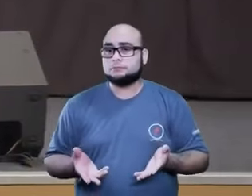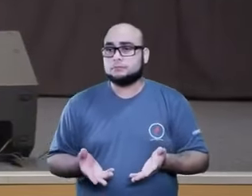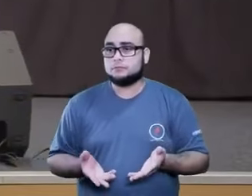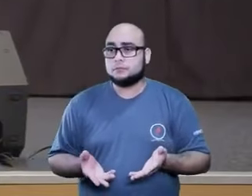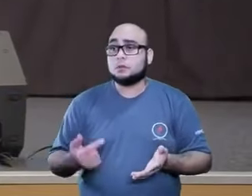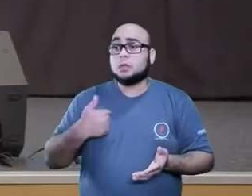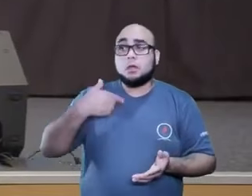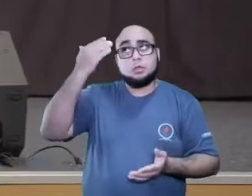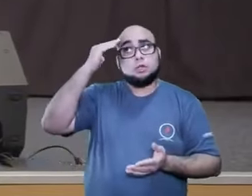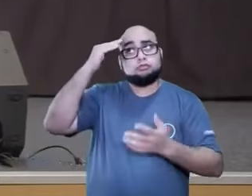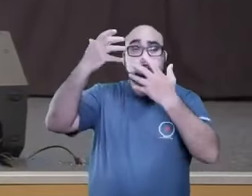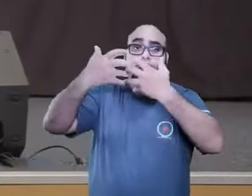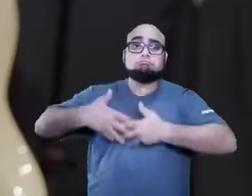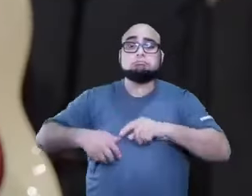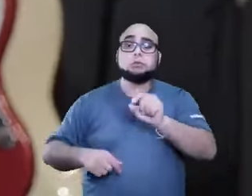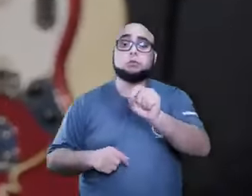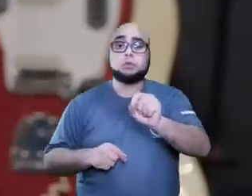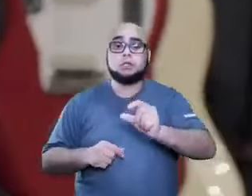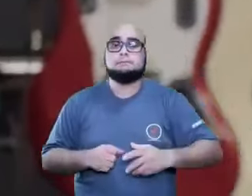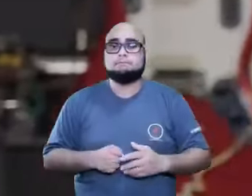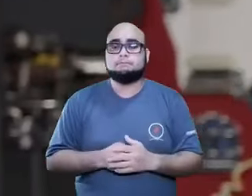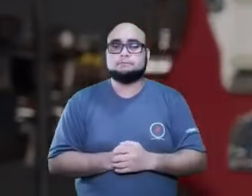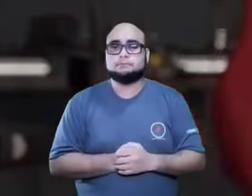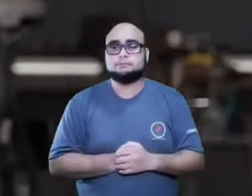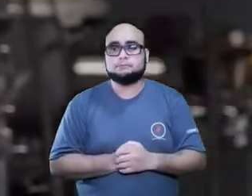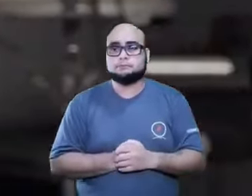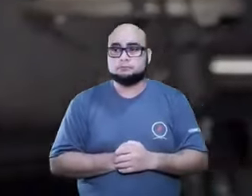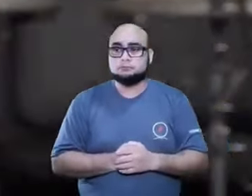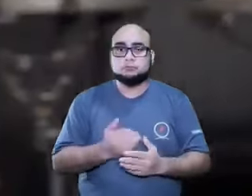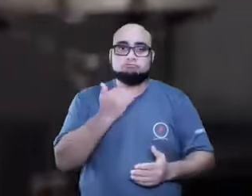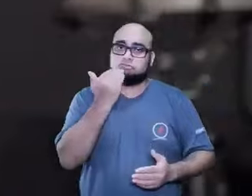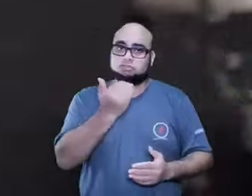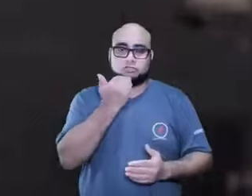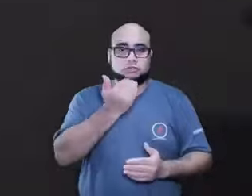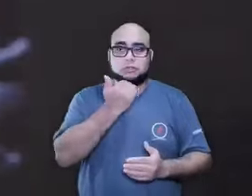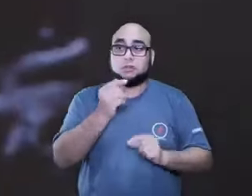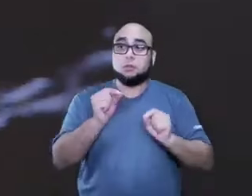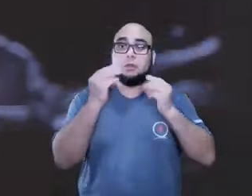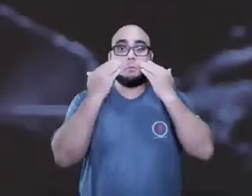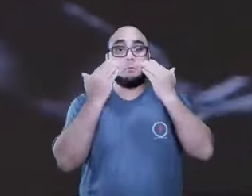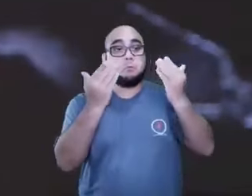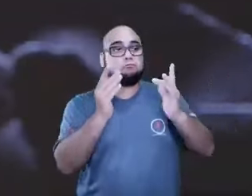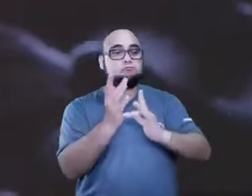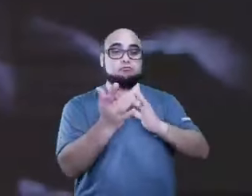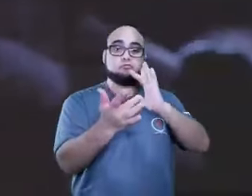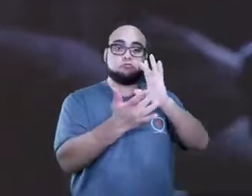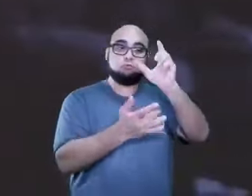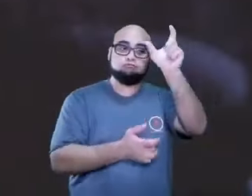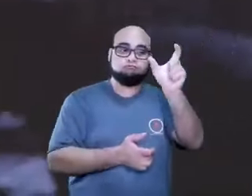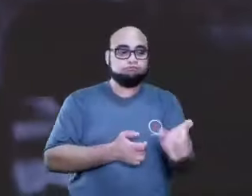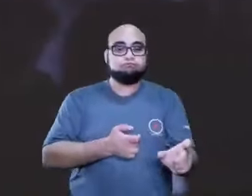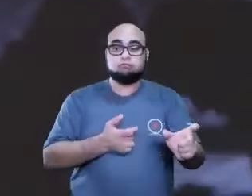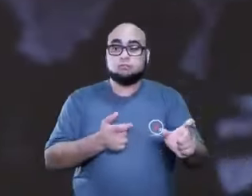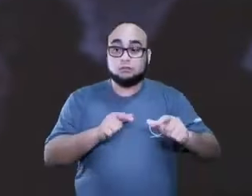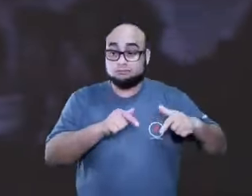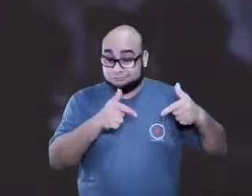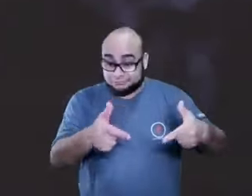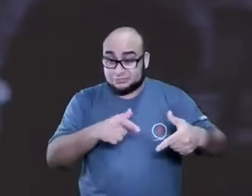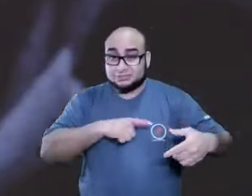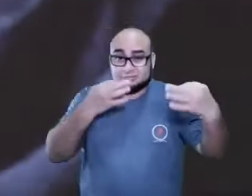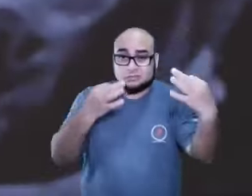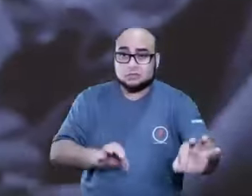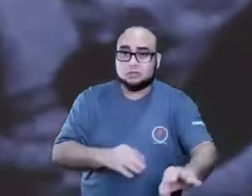entendi uma coisa acerca de Jesus: que não adianta chegarmos diante dele com atitude certa,